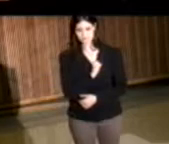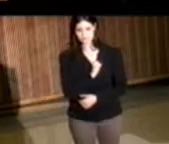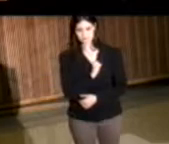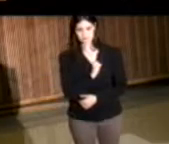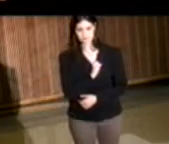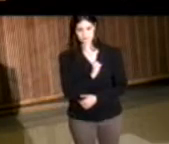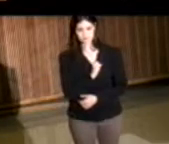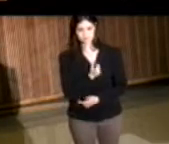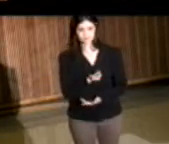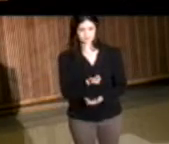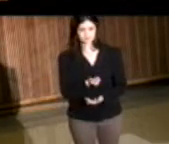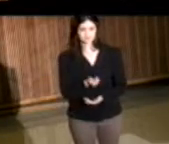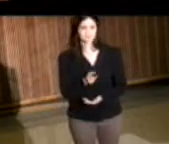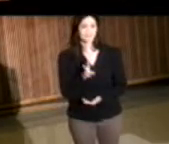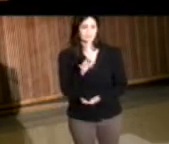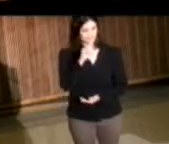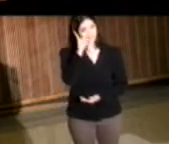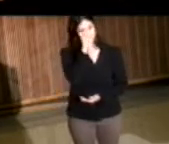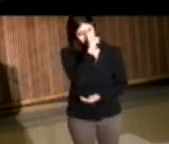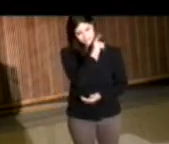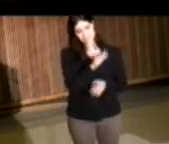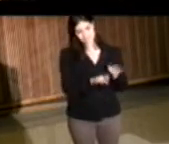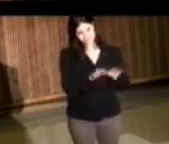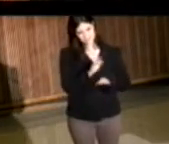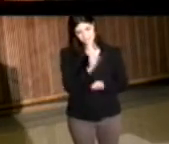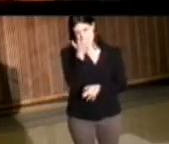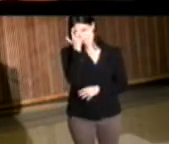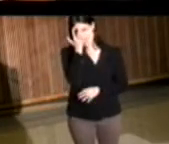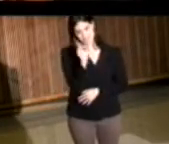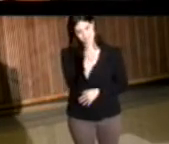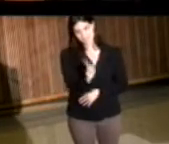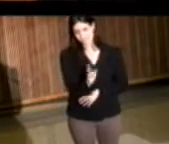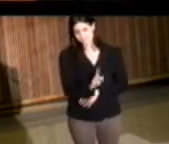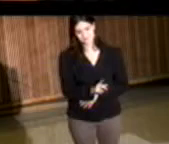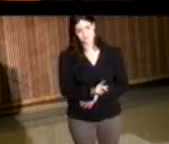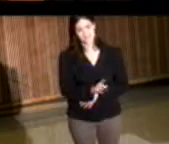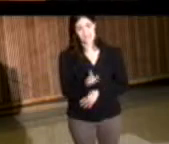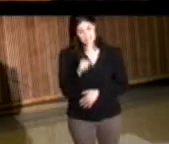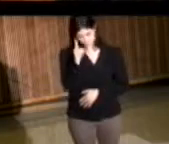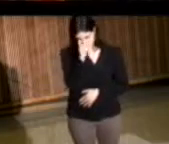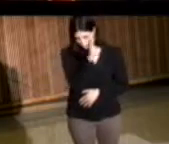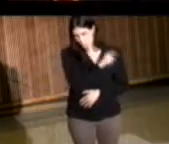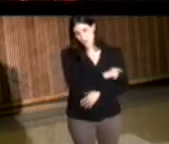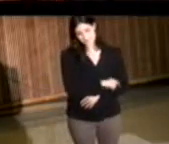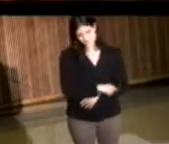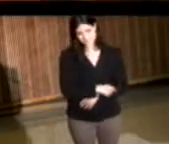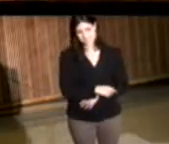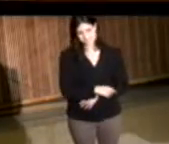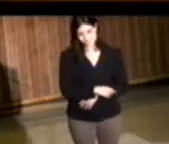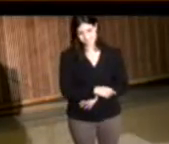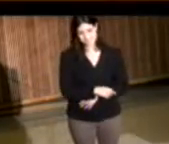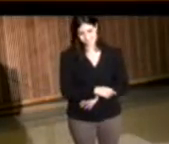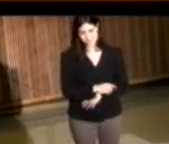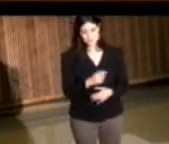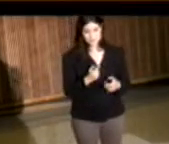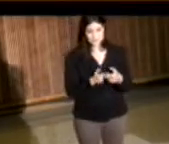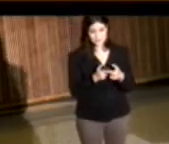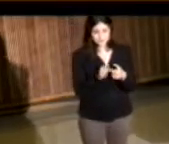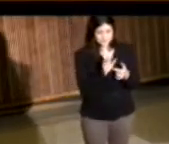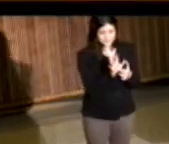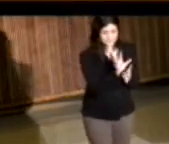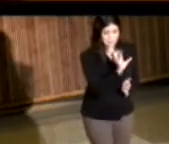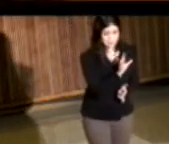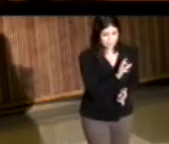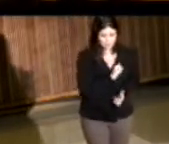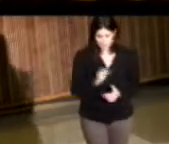E vou pagar o preço por isso. Não é barato não, é caro. Porque para você amar dessa maneira